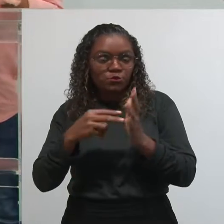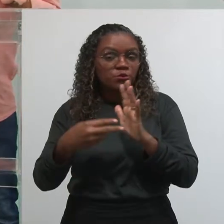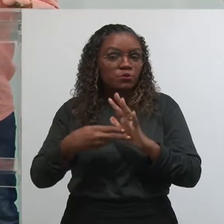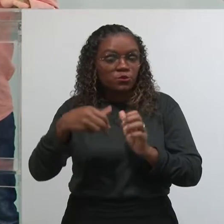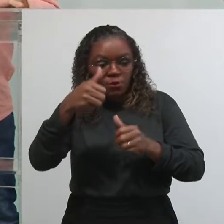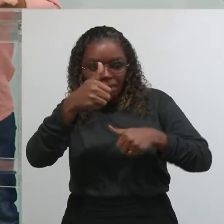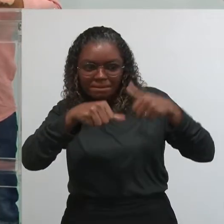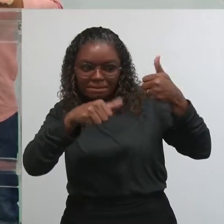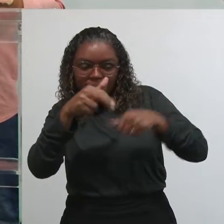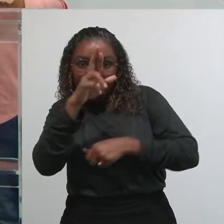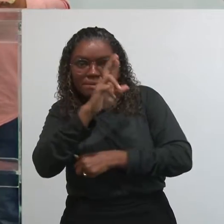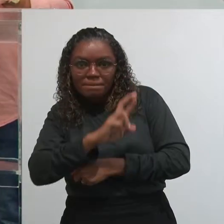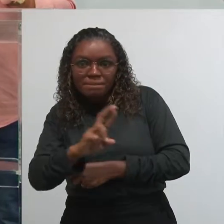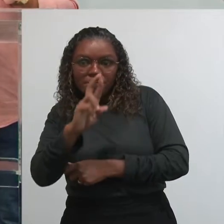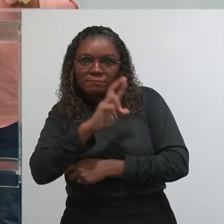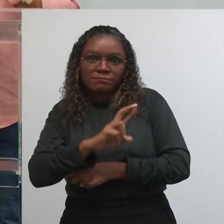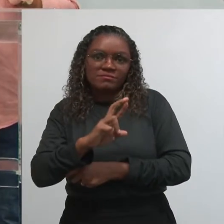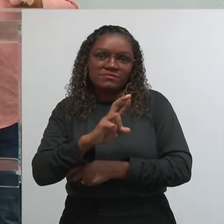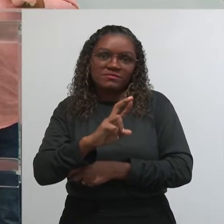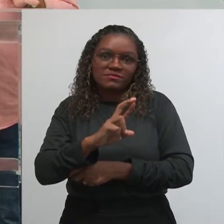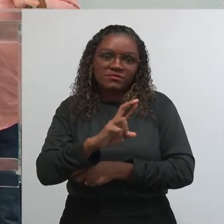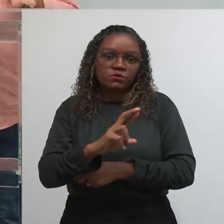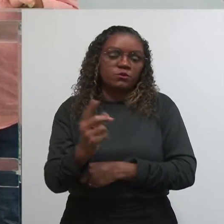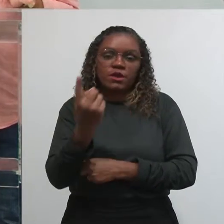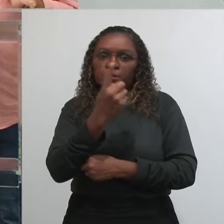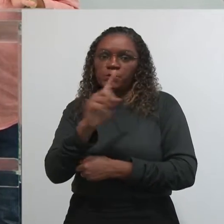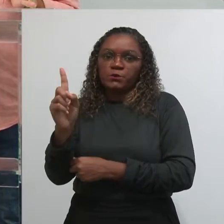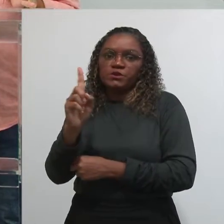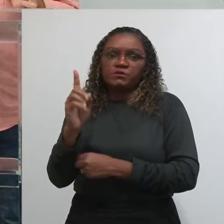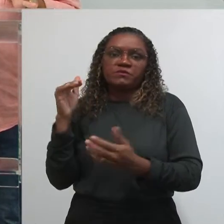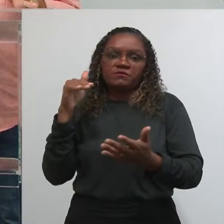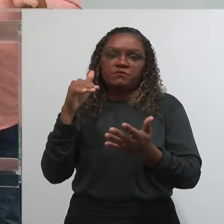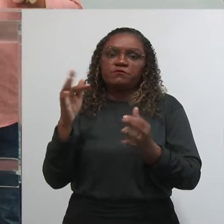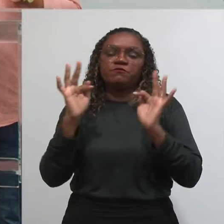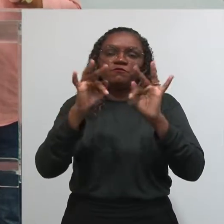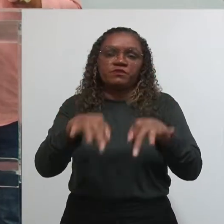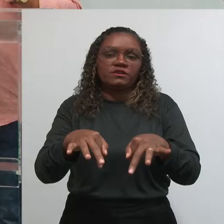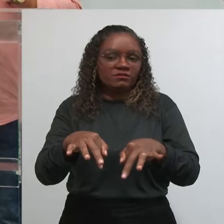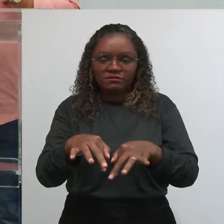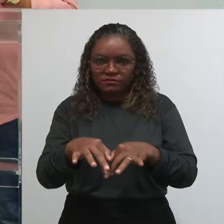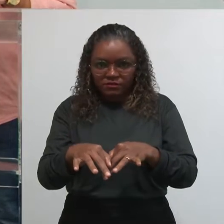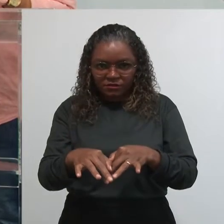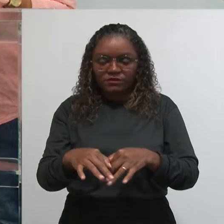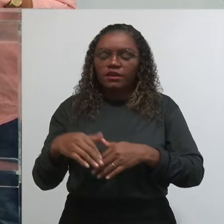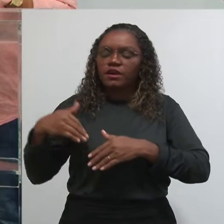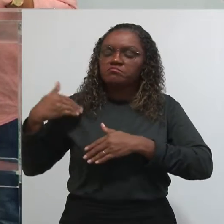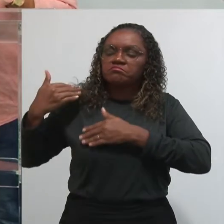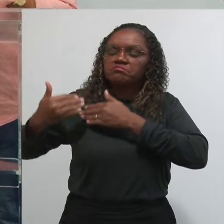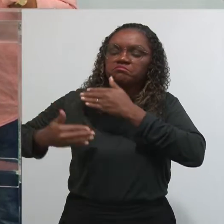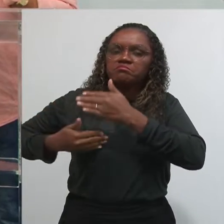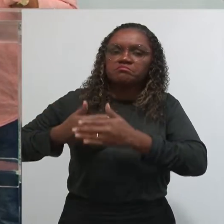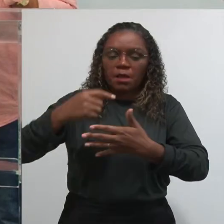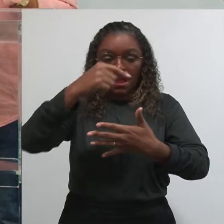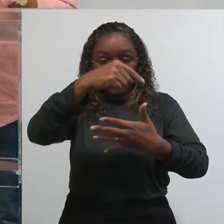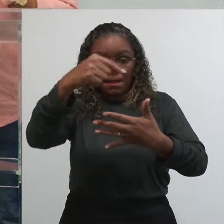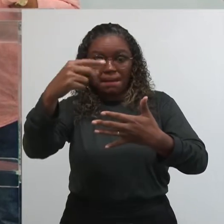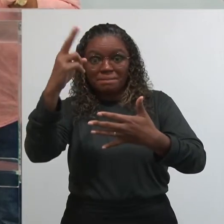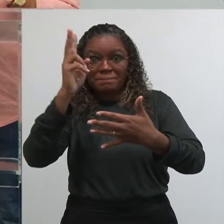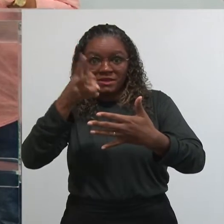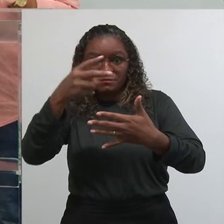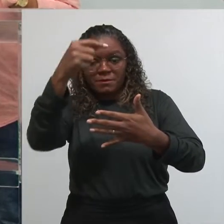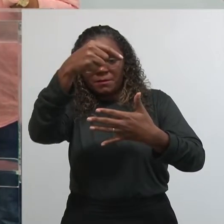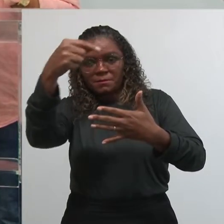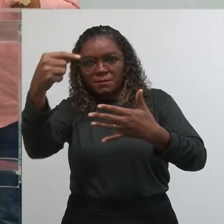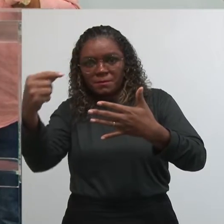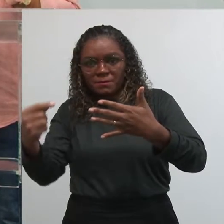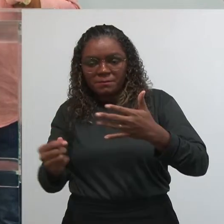etapa finita do ciclo, ele é uma etapa que ele deve acontecer durante todas as etapas do ciclo, durante todas as